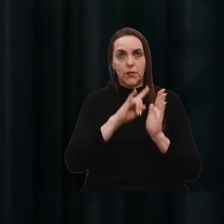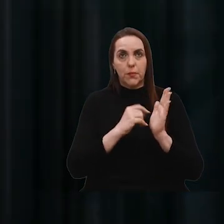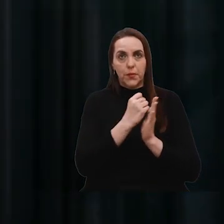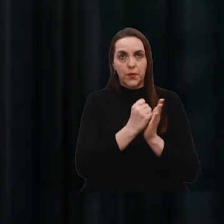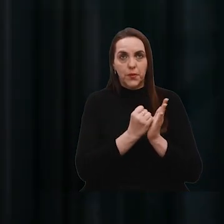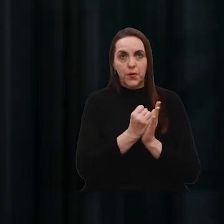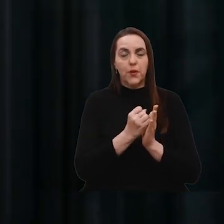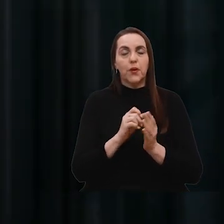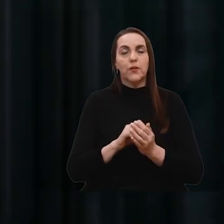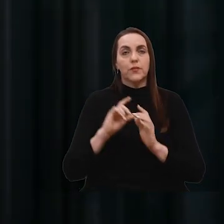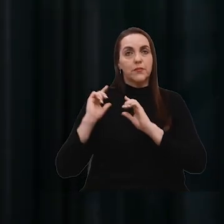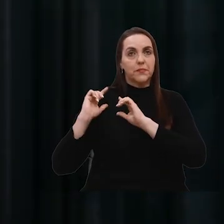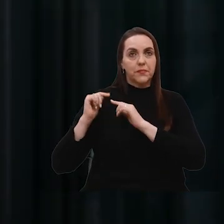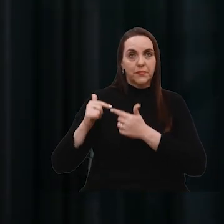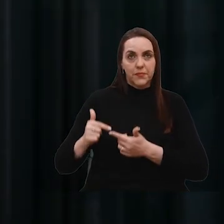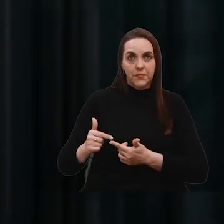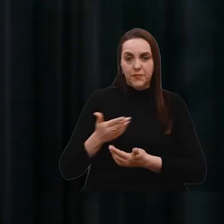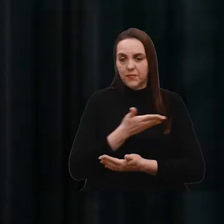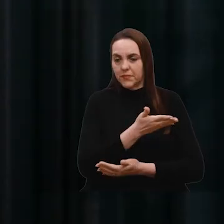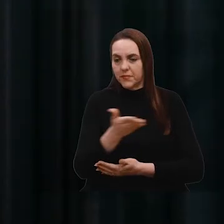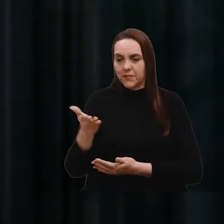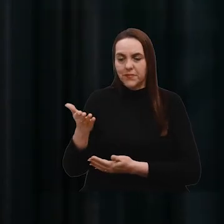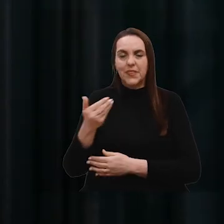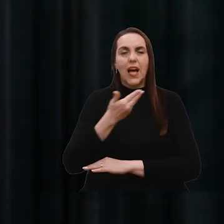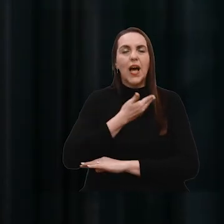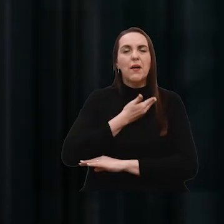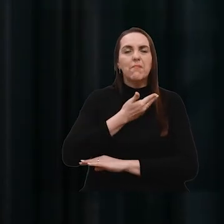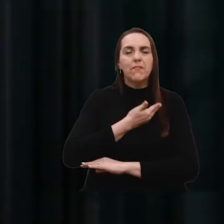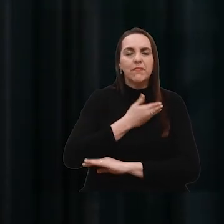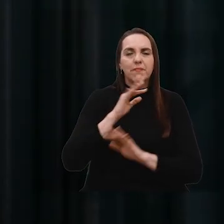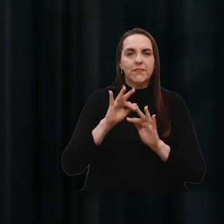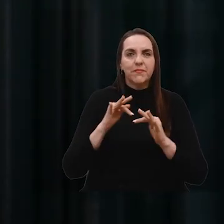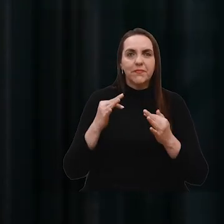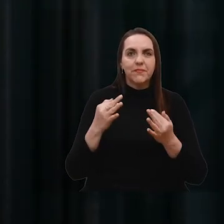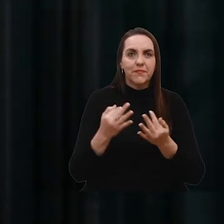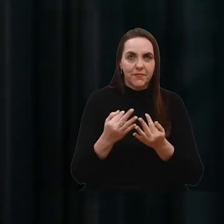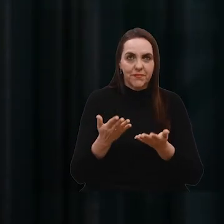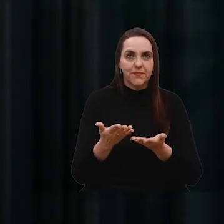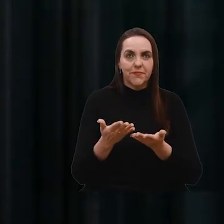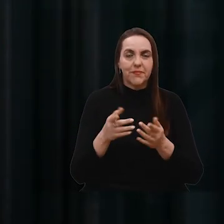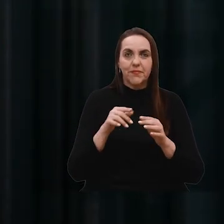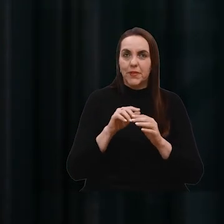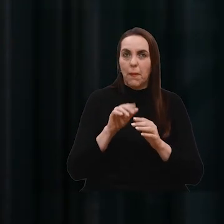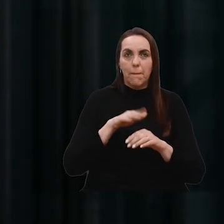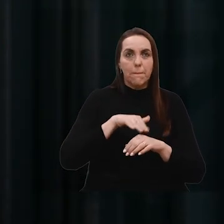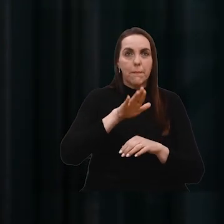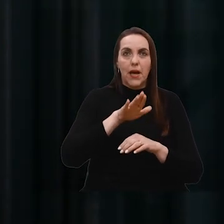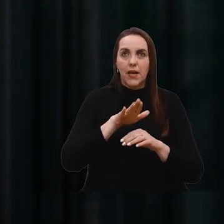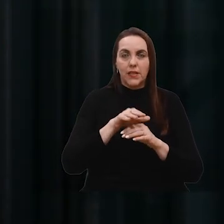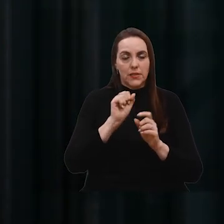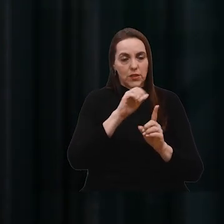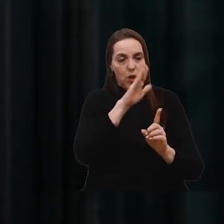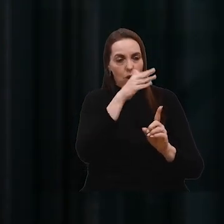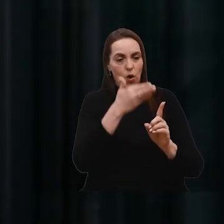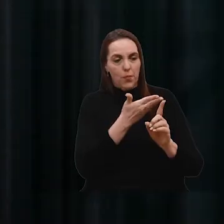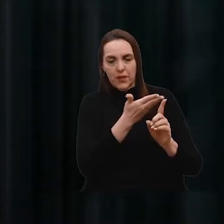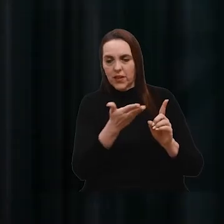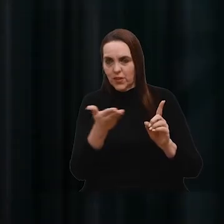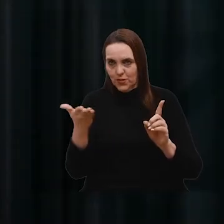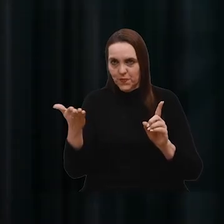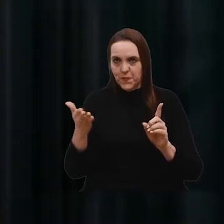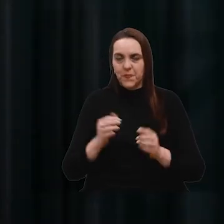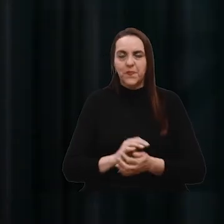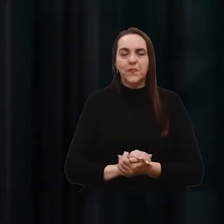autoridades já citadas pelo protocolo, tradicionalistas, amigos e familiares e